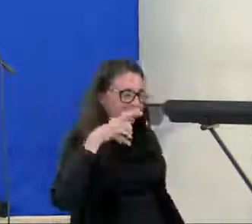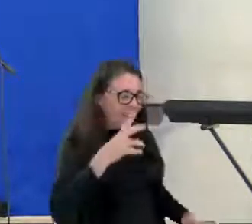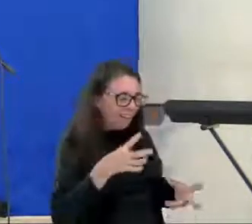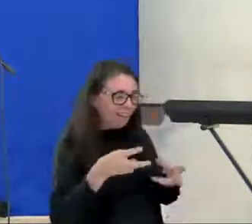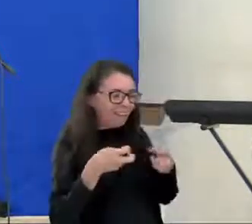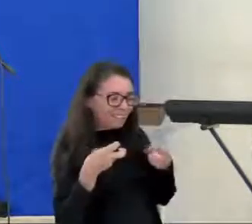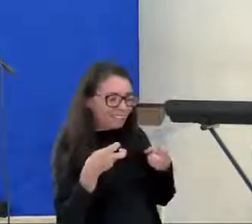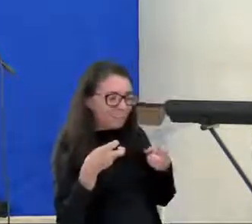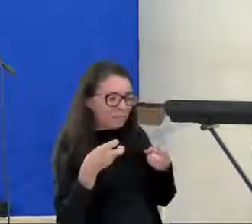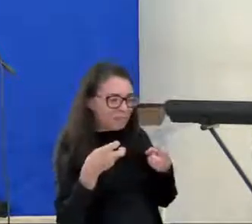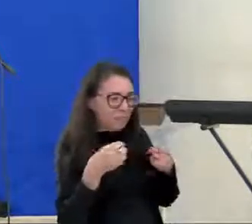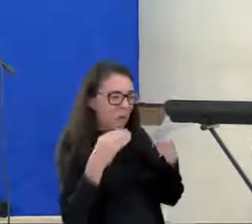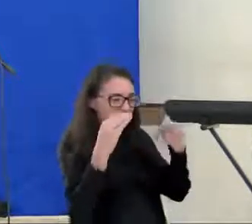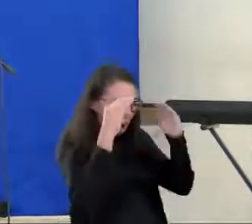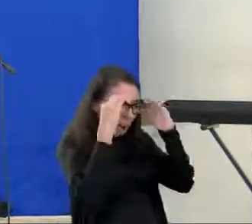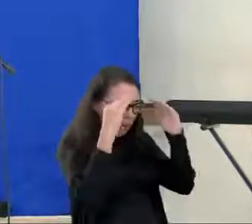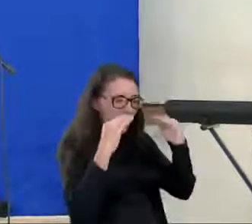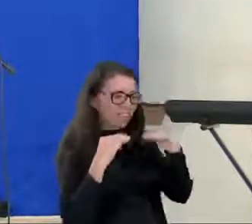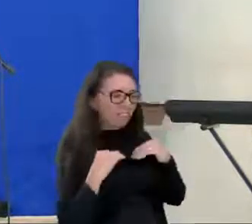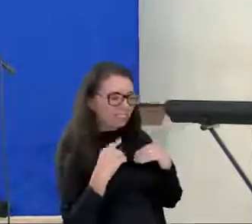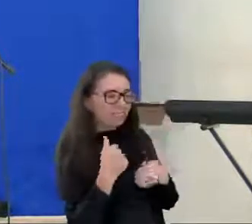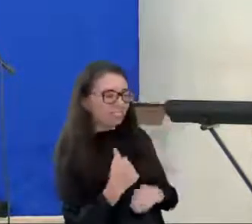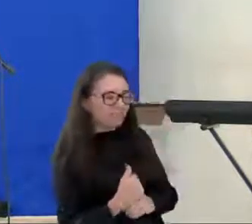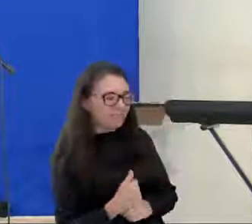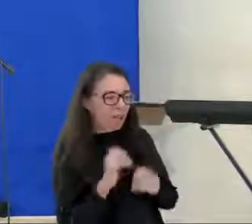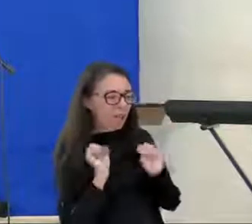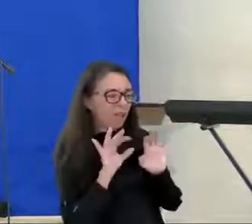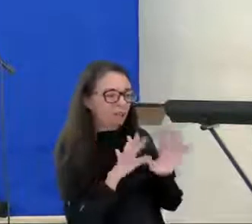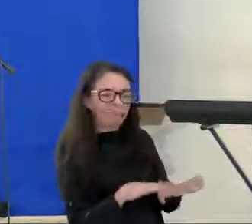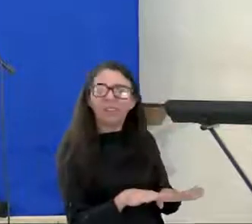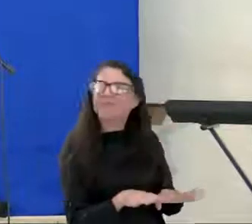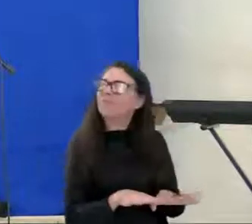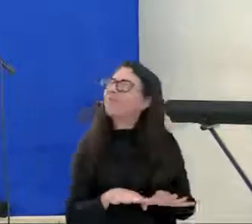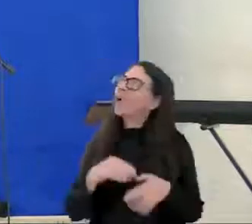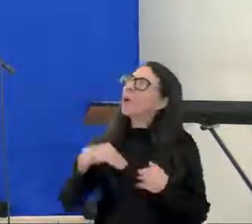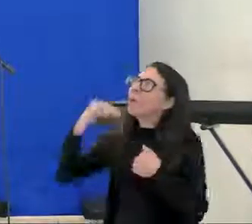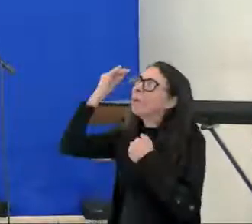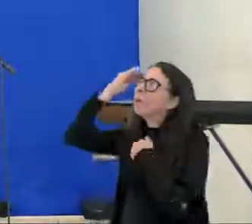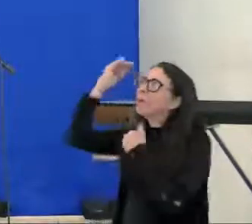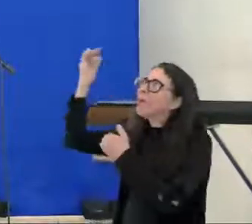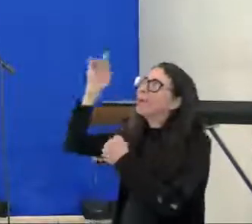gente repensar. É uma oportunidade para